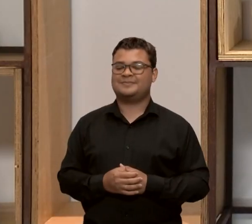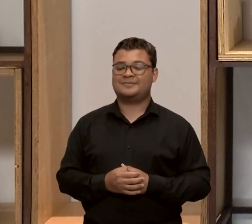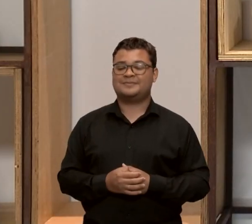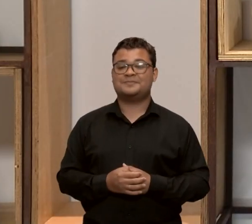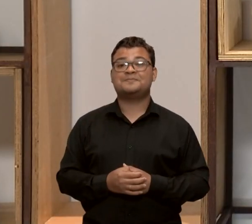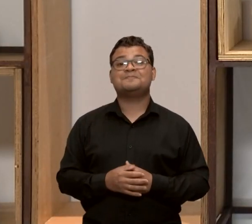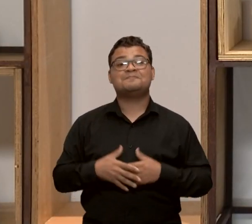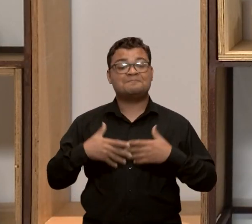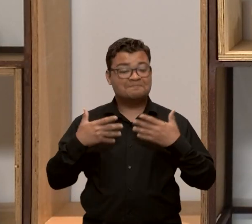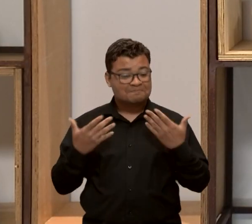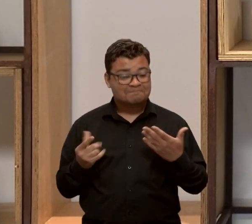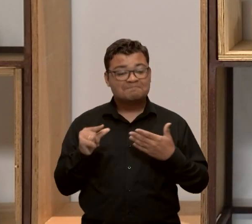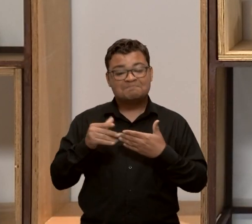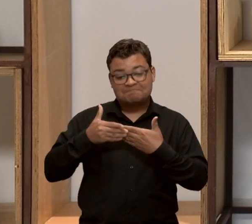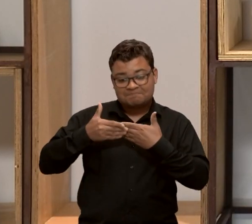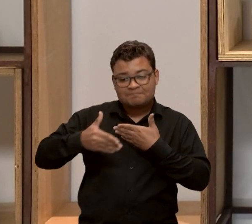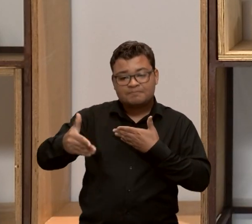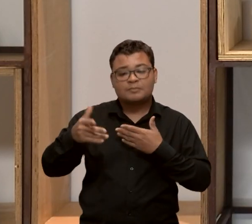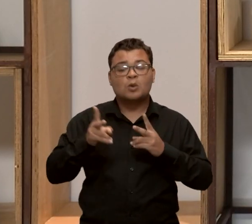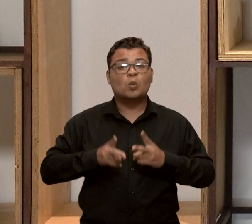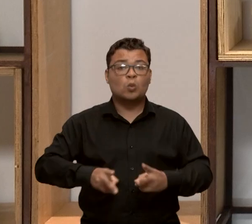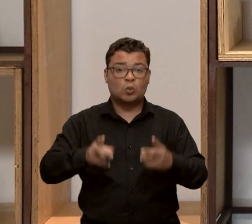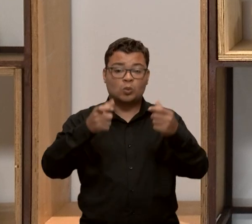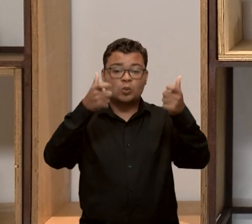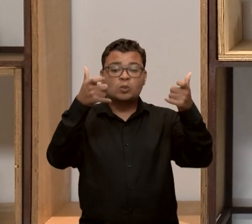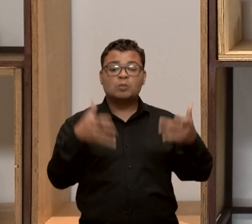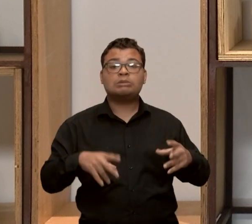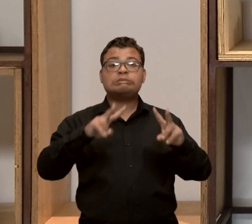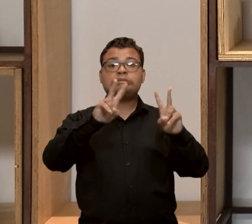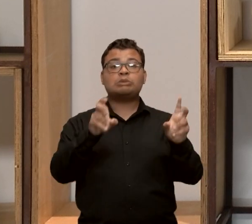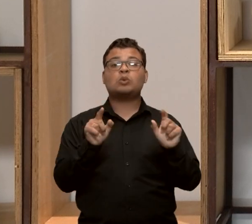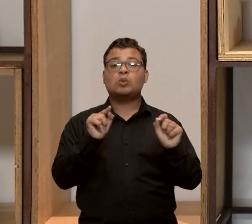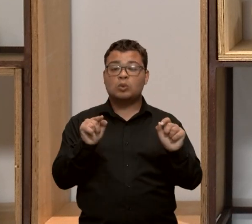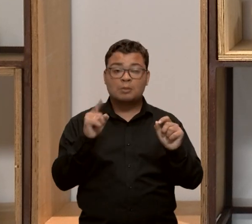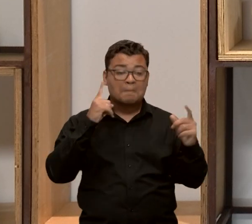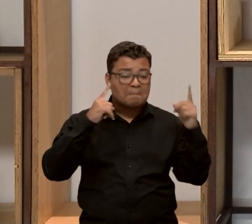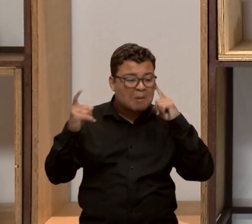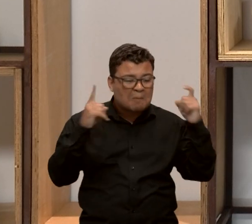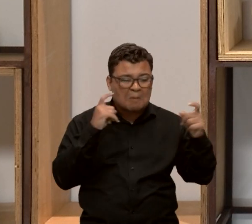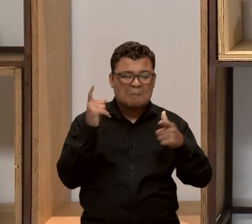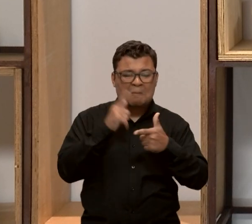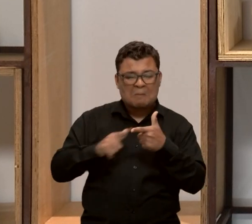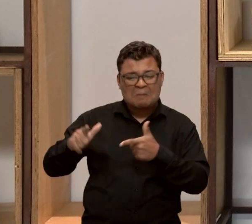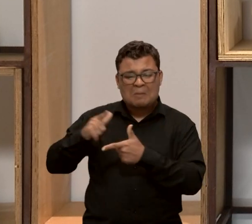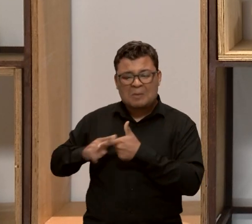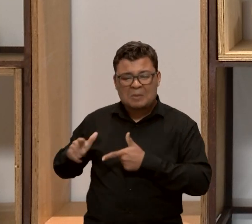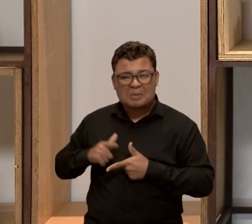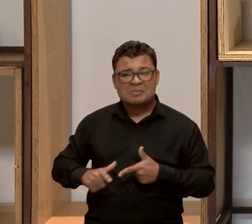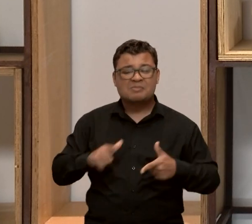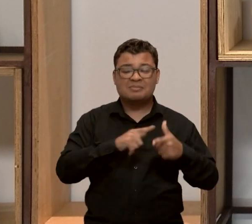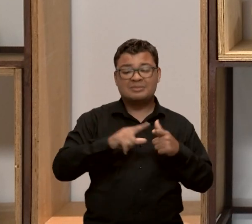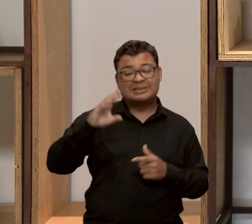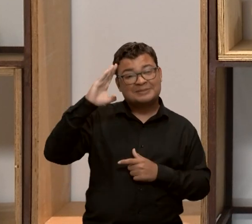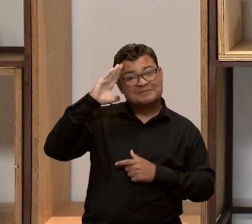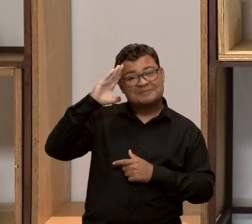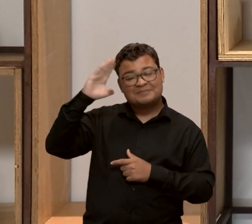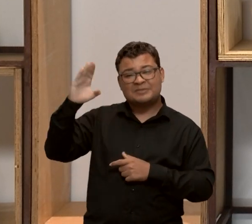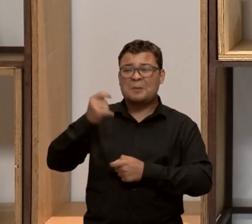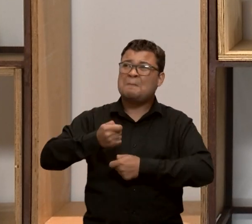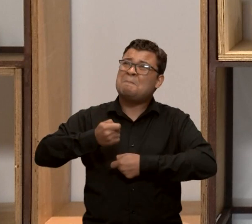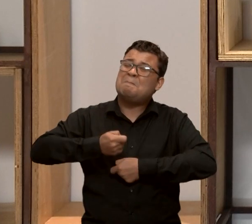Bom, e daqui a pouco a gente continua a falar sobre problemas aí com barulhos no final de ano, principalmente com os fogos